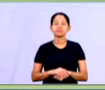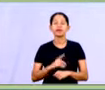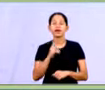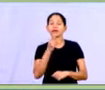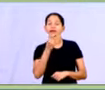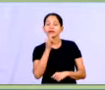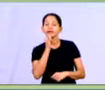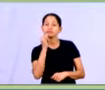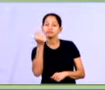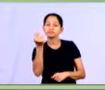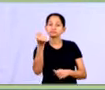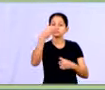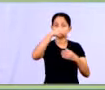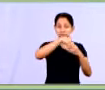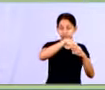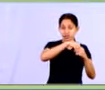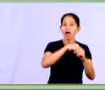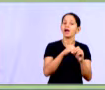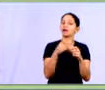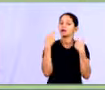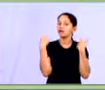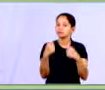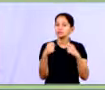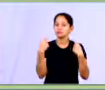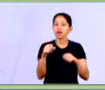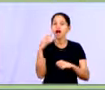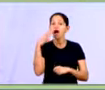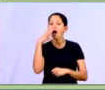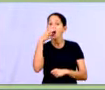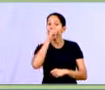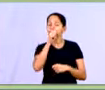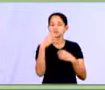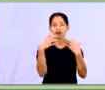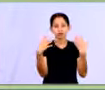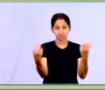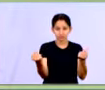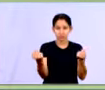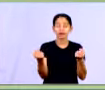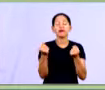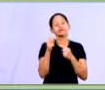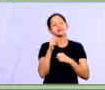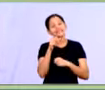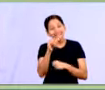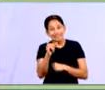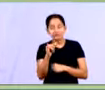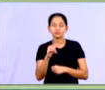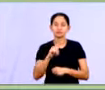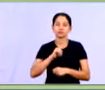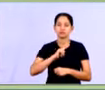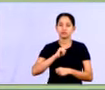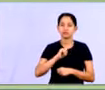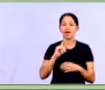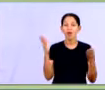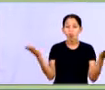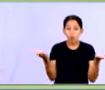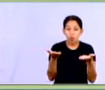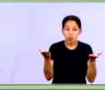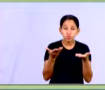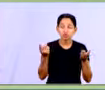investido, o projeto deve ser aceito. Mas, se o valor presente calculado